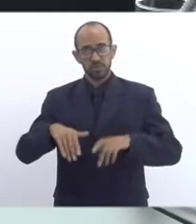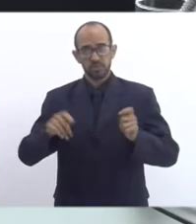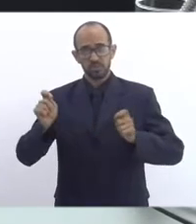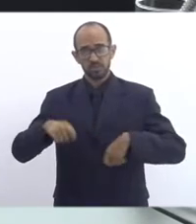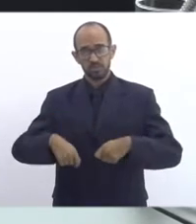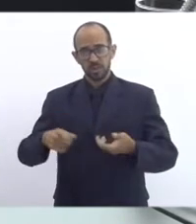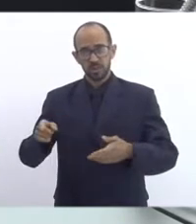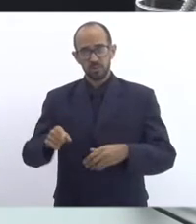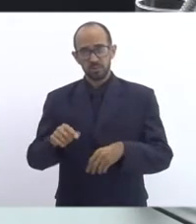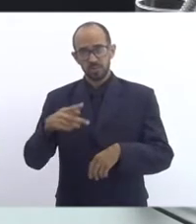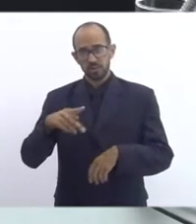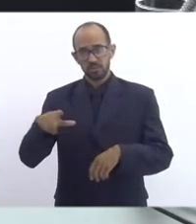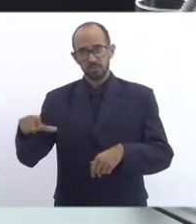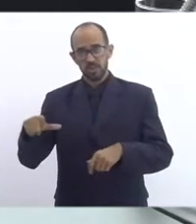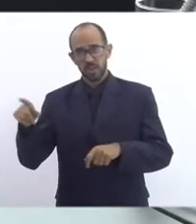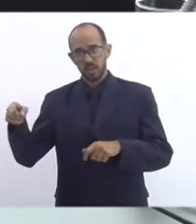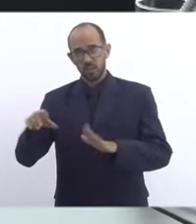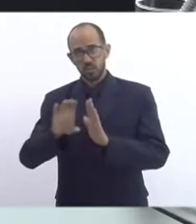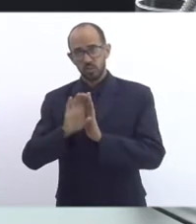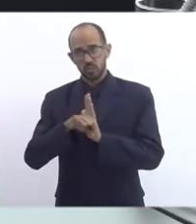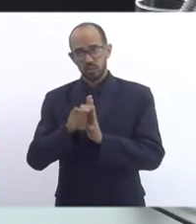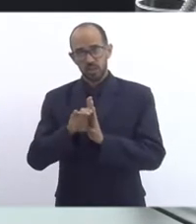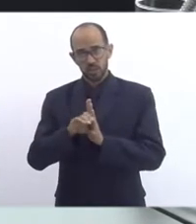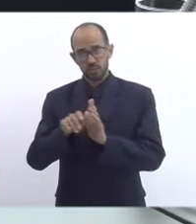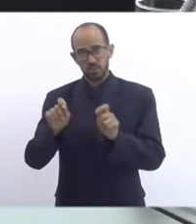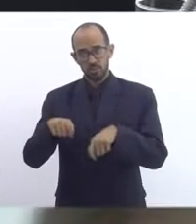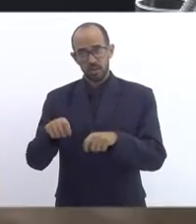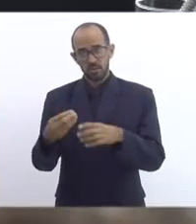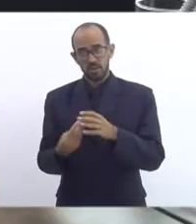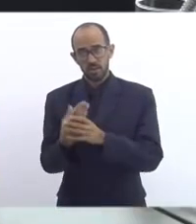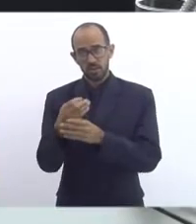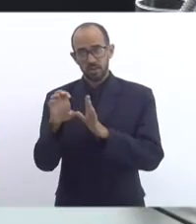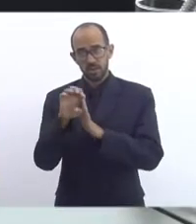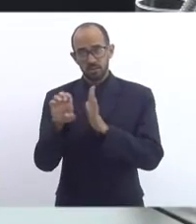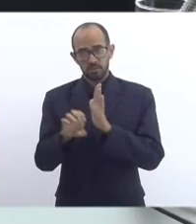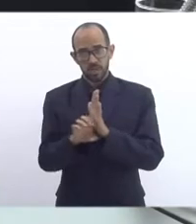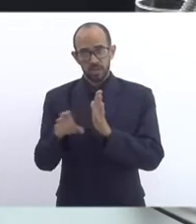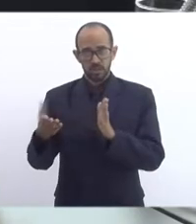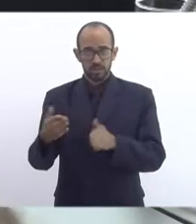bom desses dois PL possa gerar emenda nesse outro, né?